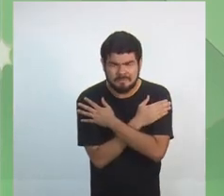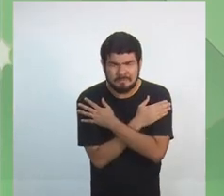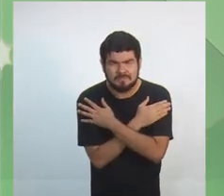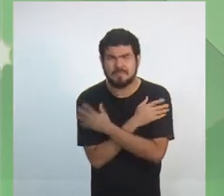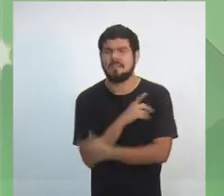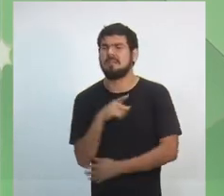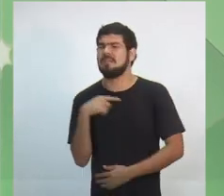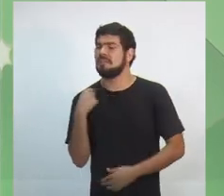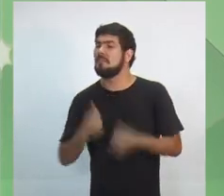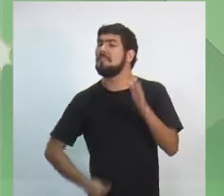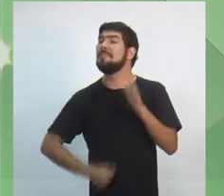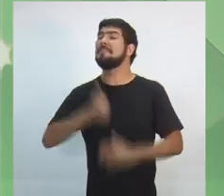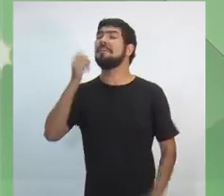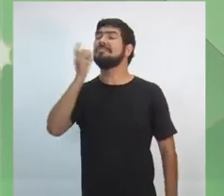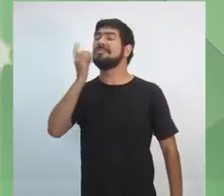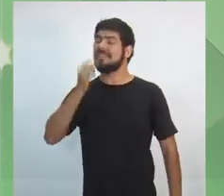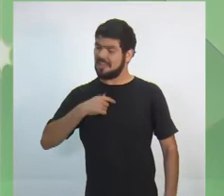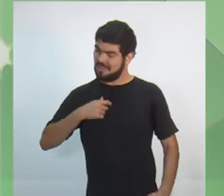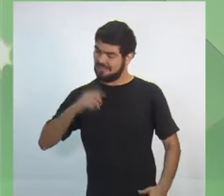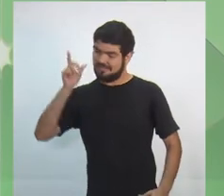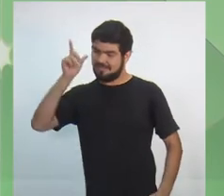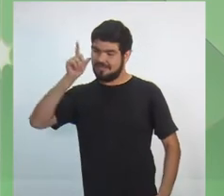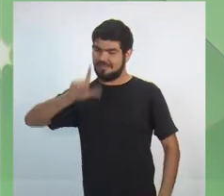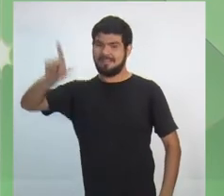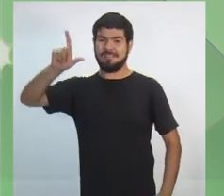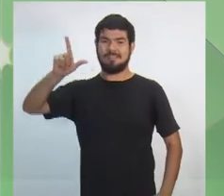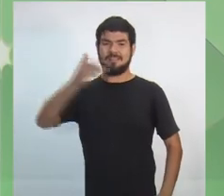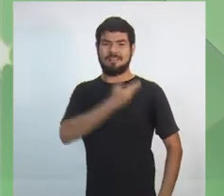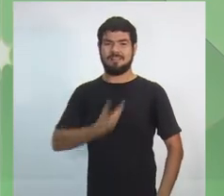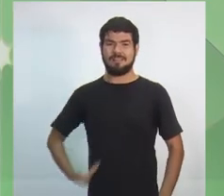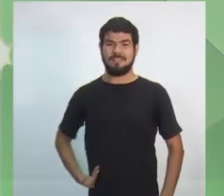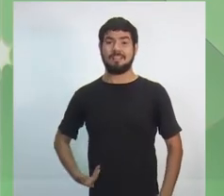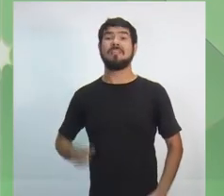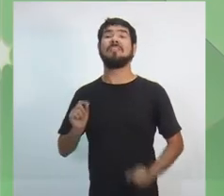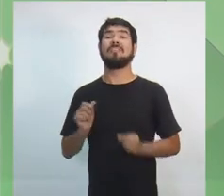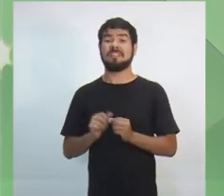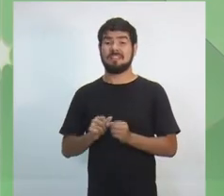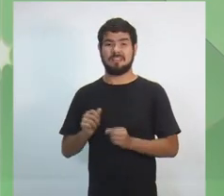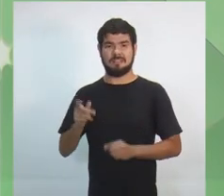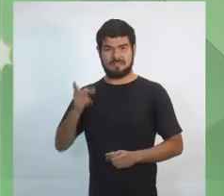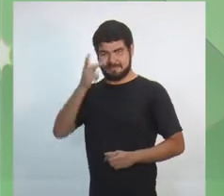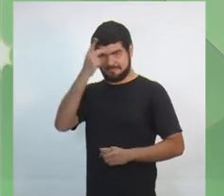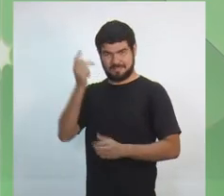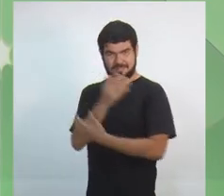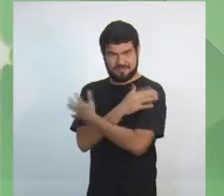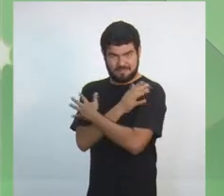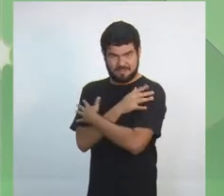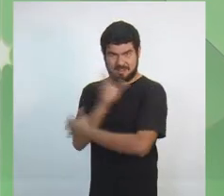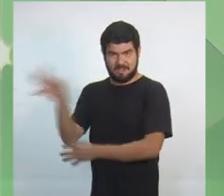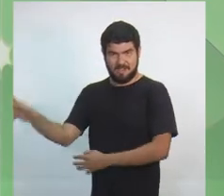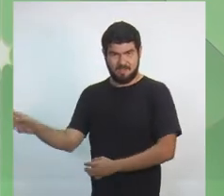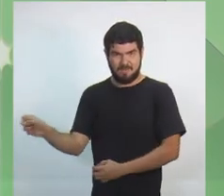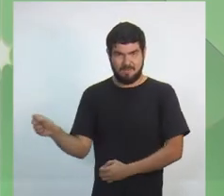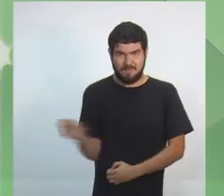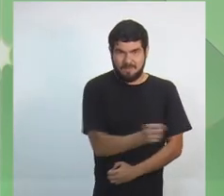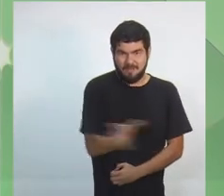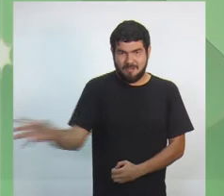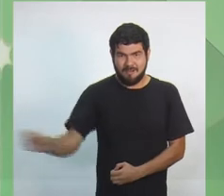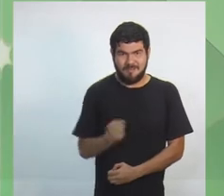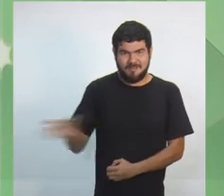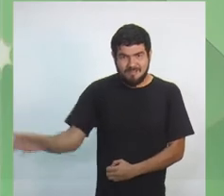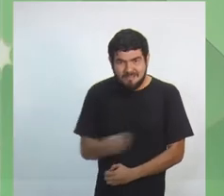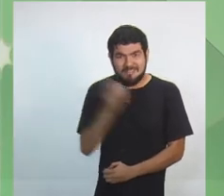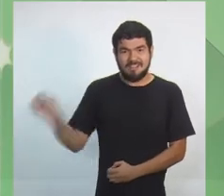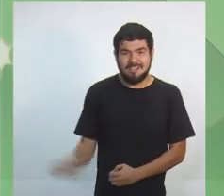nosso mandato, é justamente tentar incluir essas pessoas no mercado de trabalho. E nós entendemos que a vocação mais rápida,